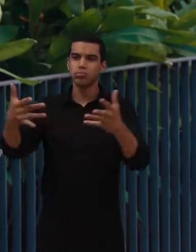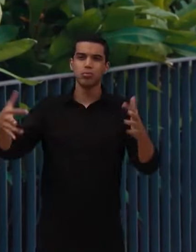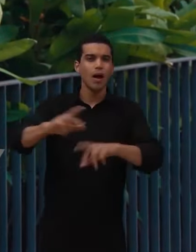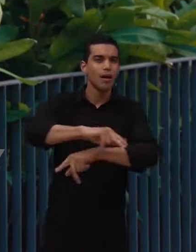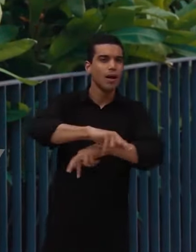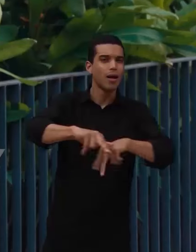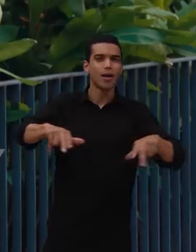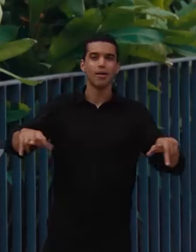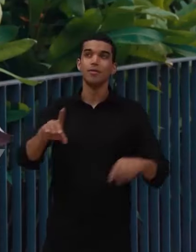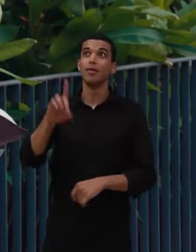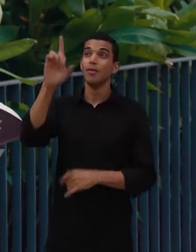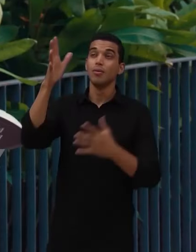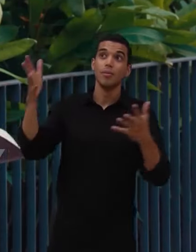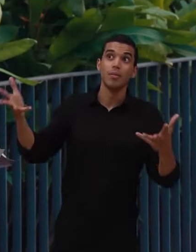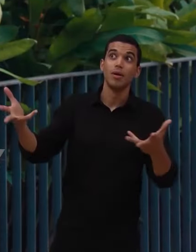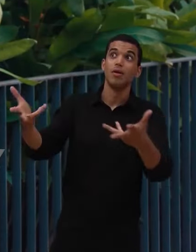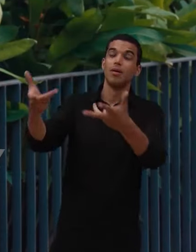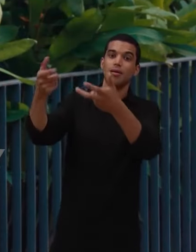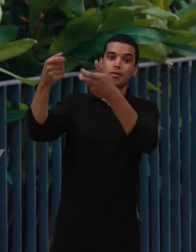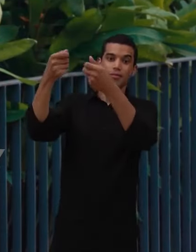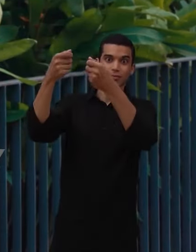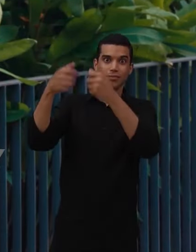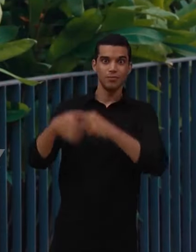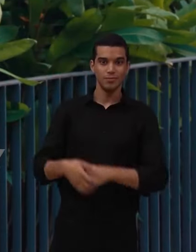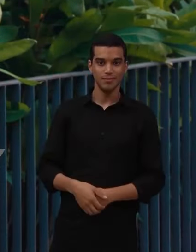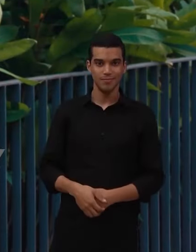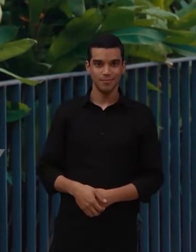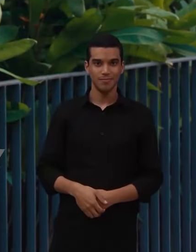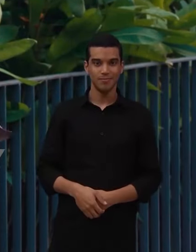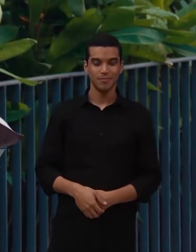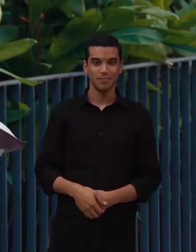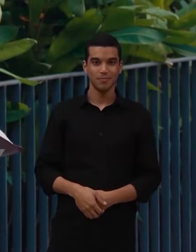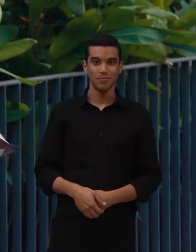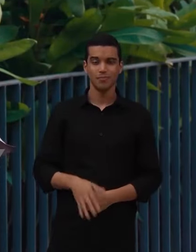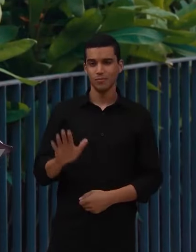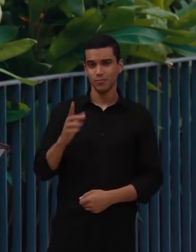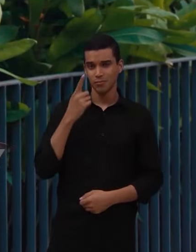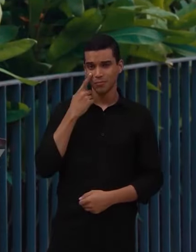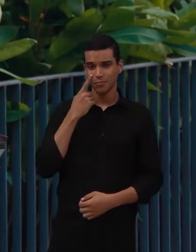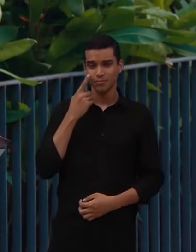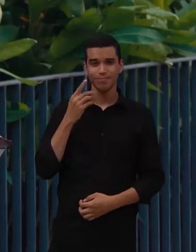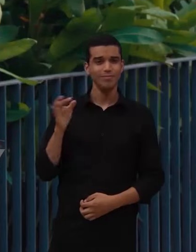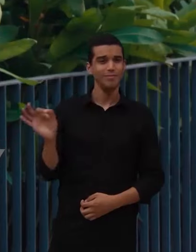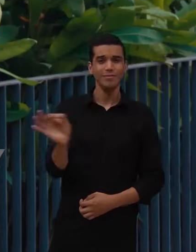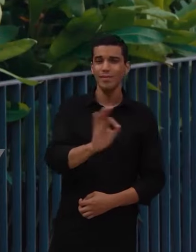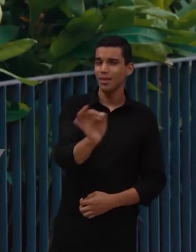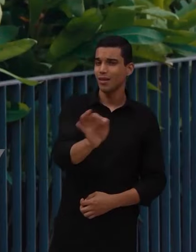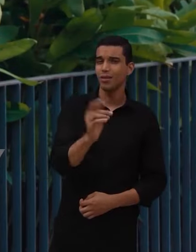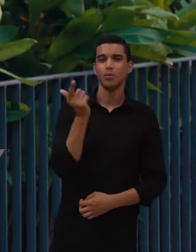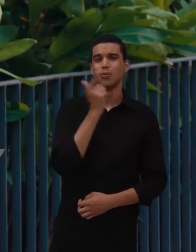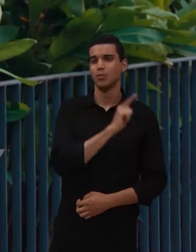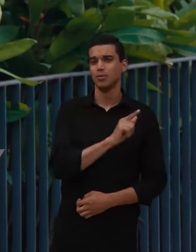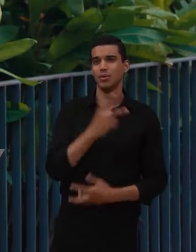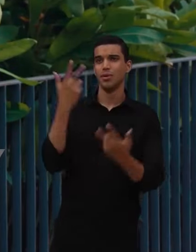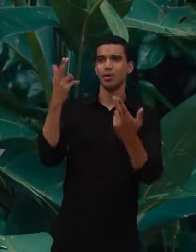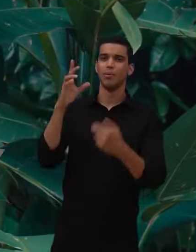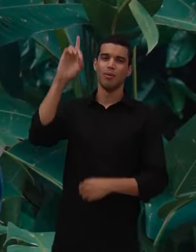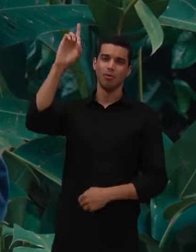maravilhas, a sua grandeza de Deus. Queridos, ninguém consegue fazer o que Deus